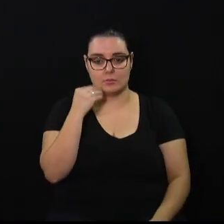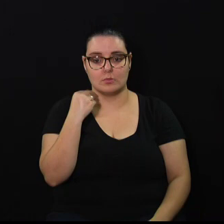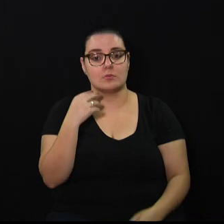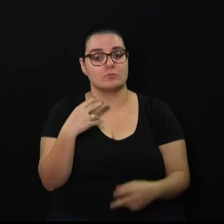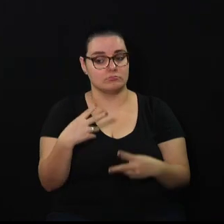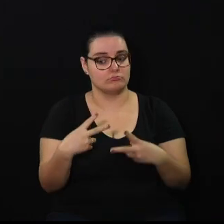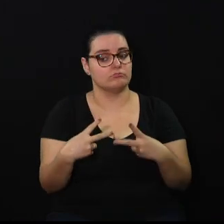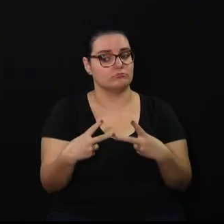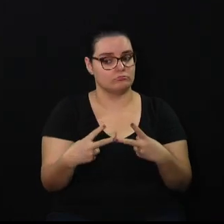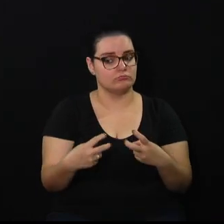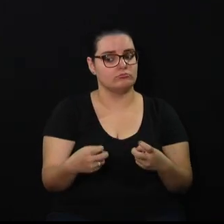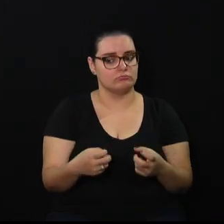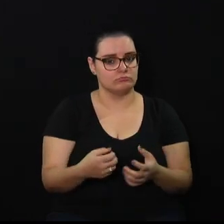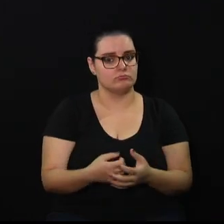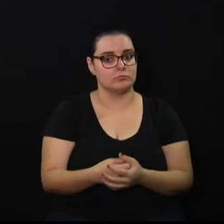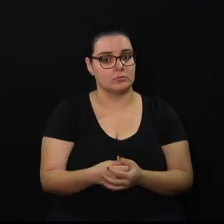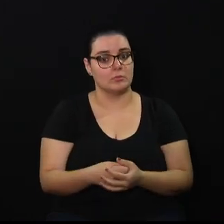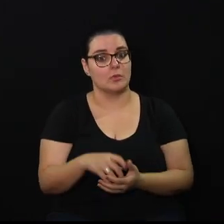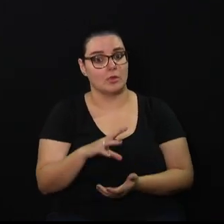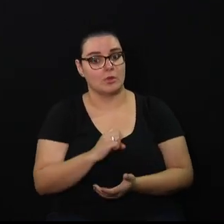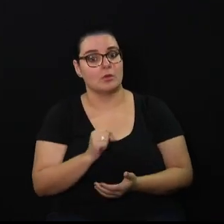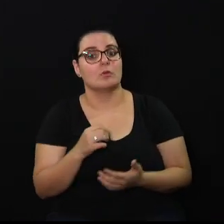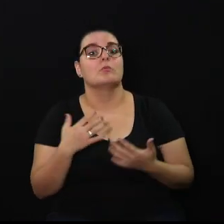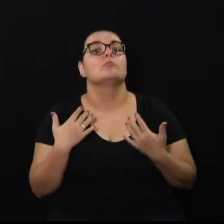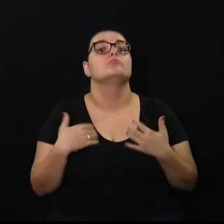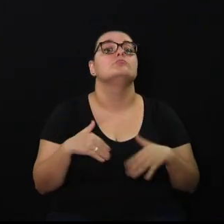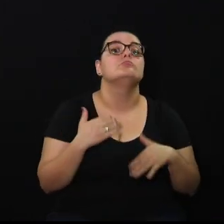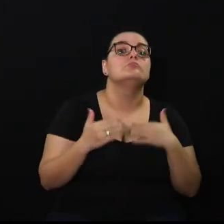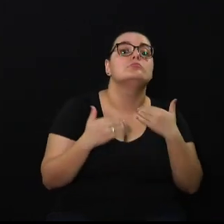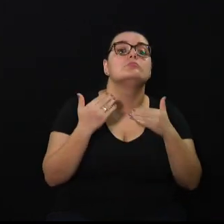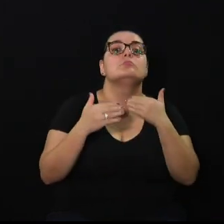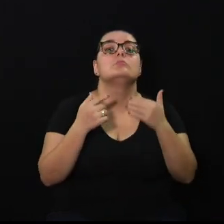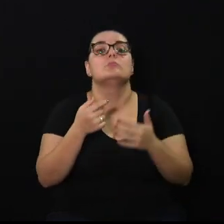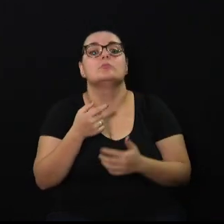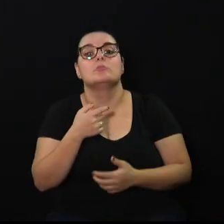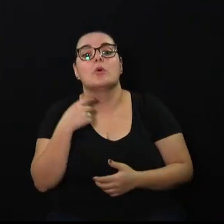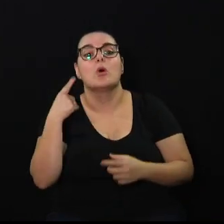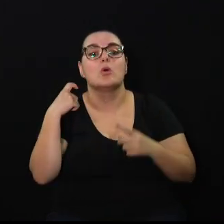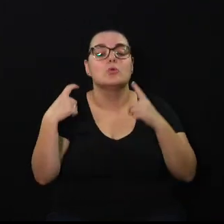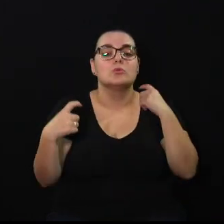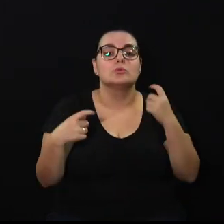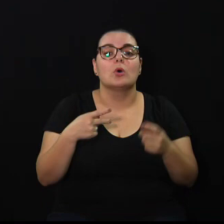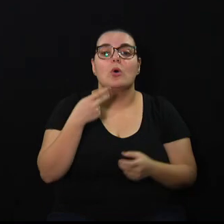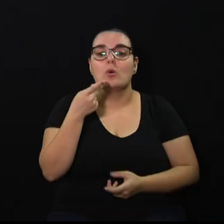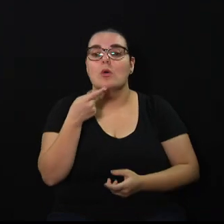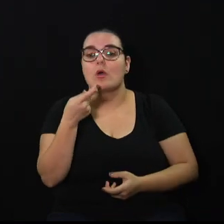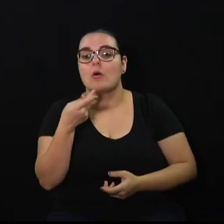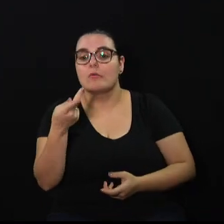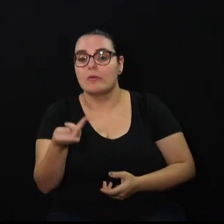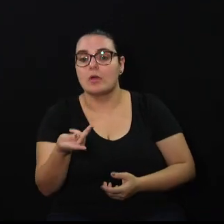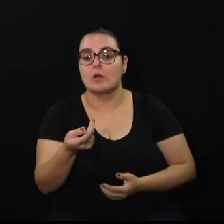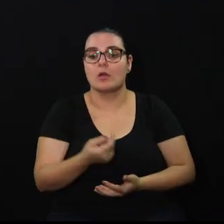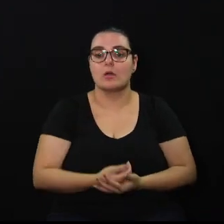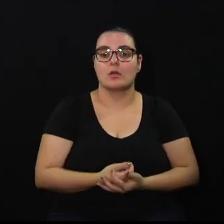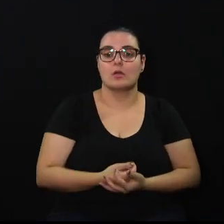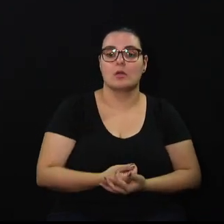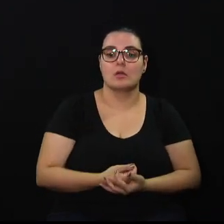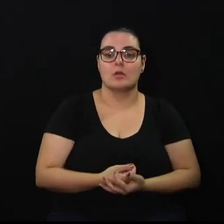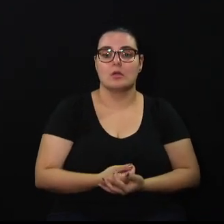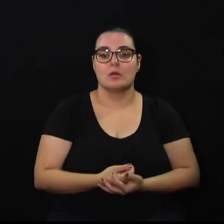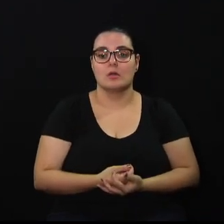que eles gostam muito e acabam até desenvolvendo muito mais o sonho e de